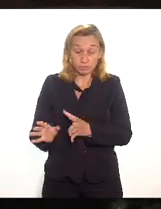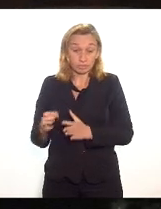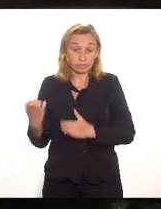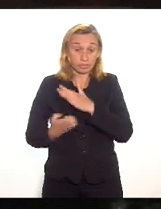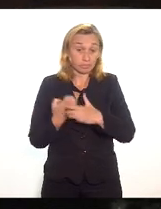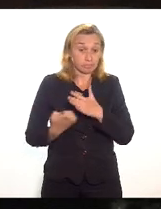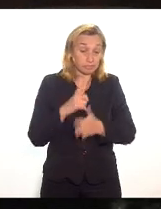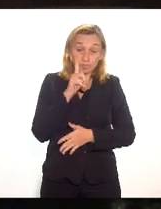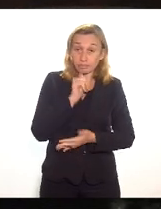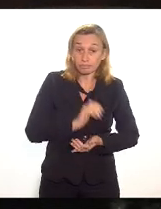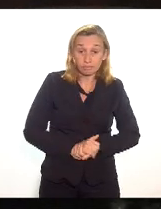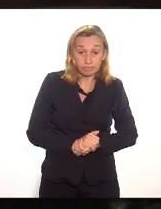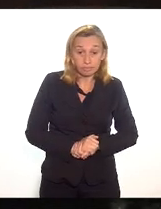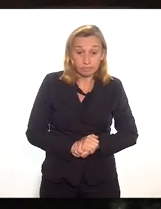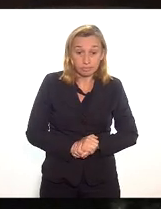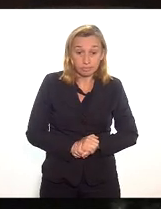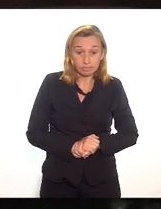SEDAE.